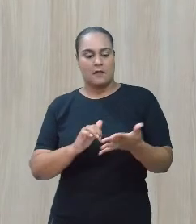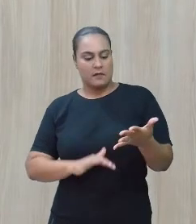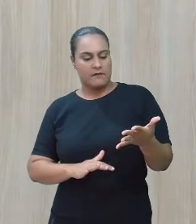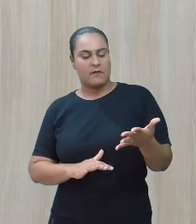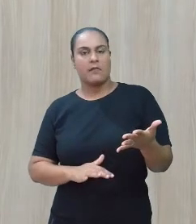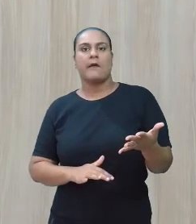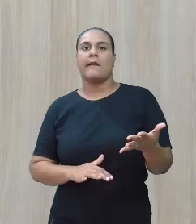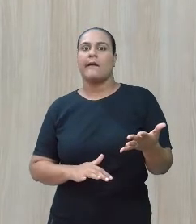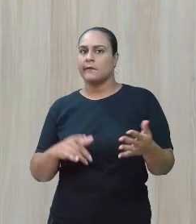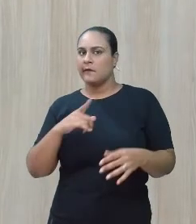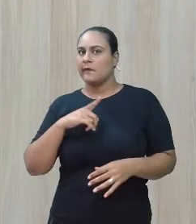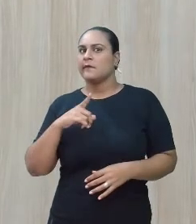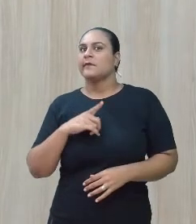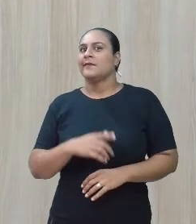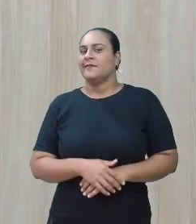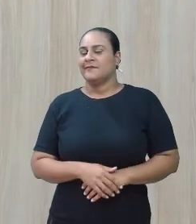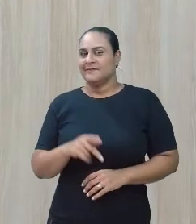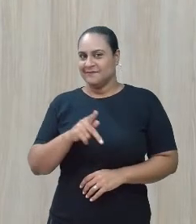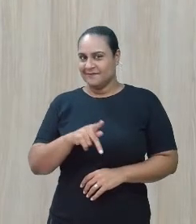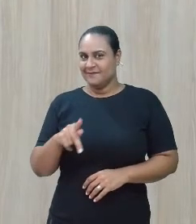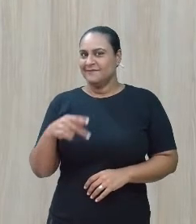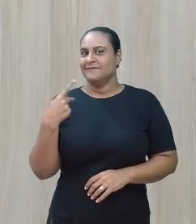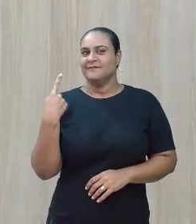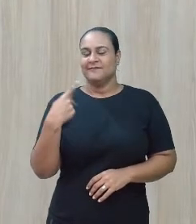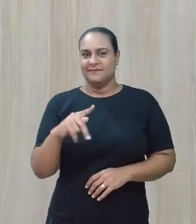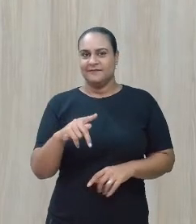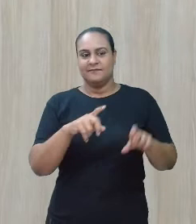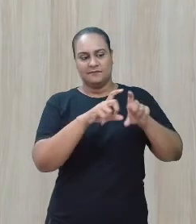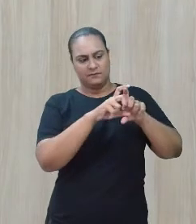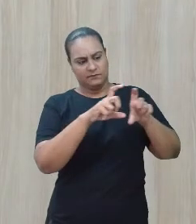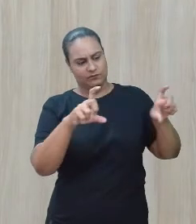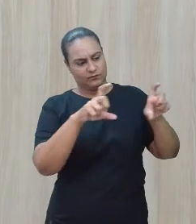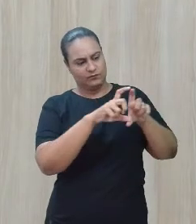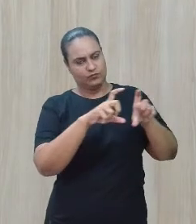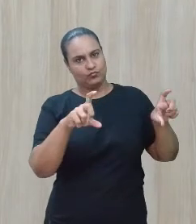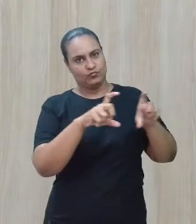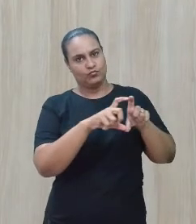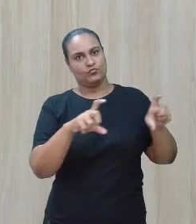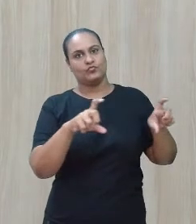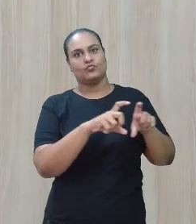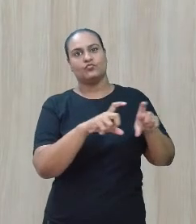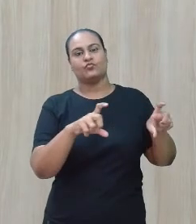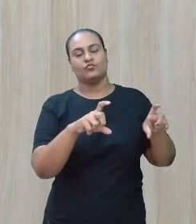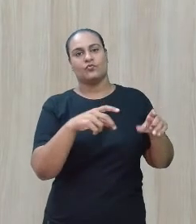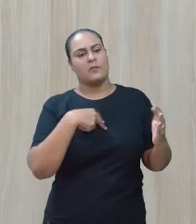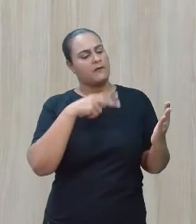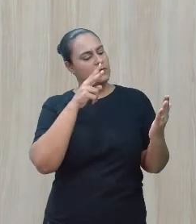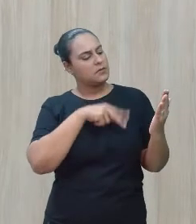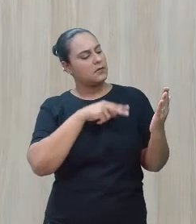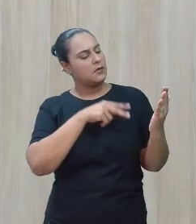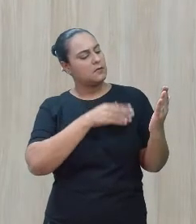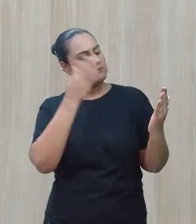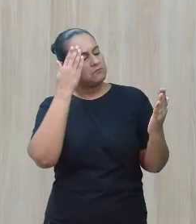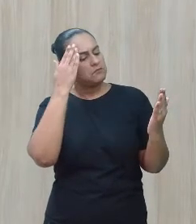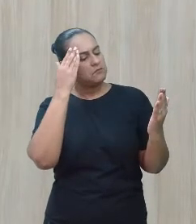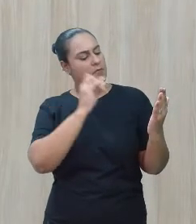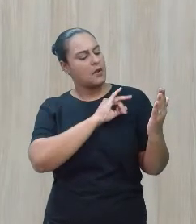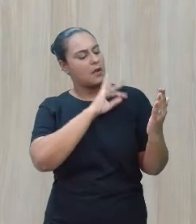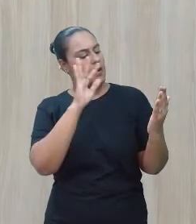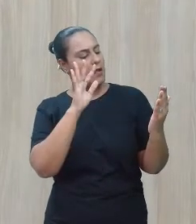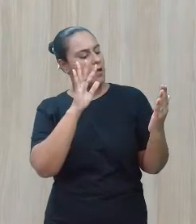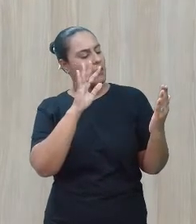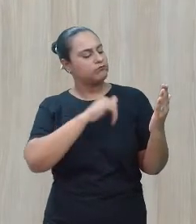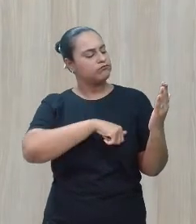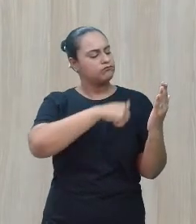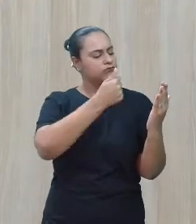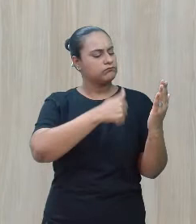aprendizagem. Eu tenho certeza que a professora de vocês colocou uma charge lá como interpretação de texto para vocês. Então, ela